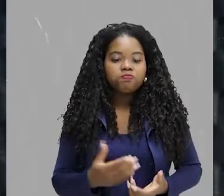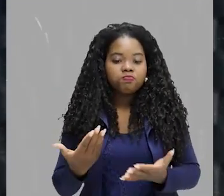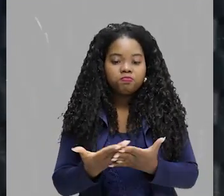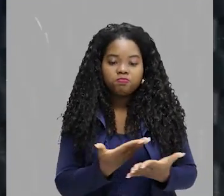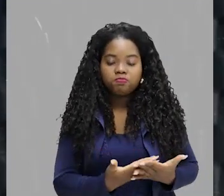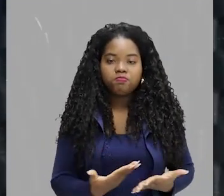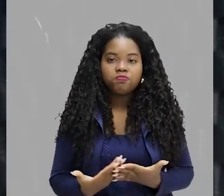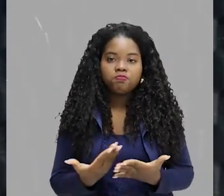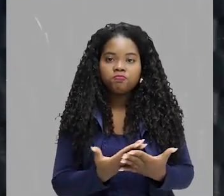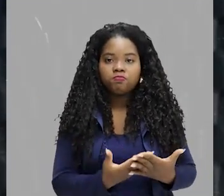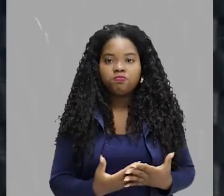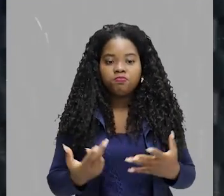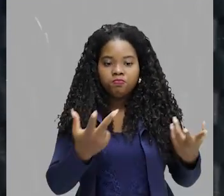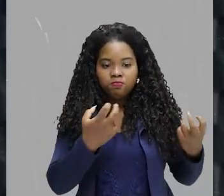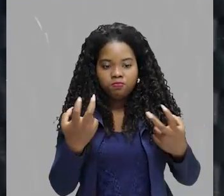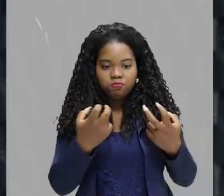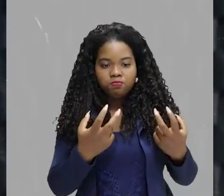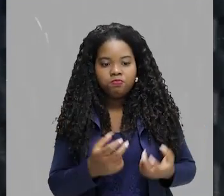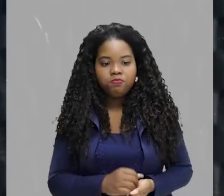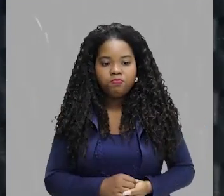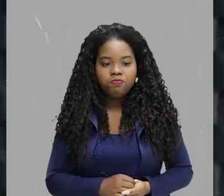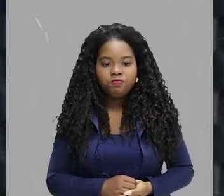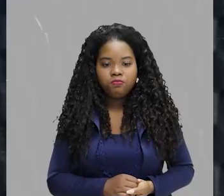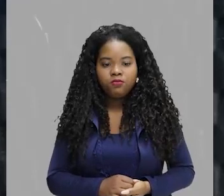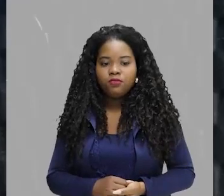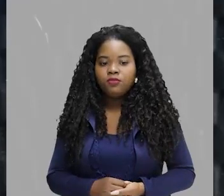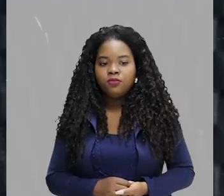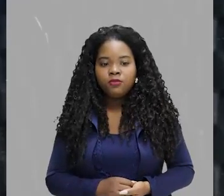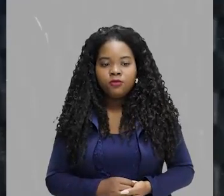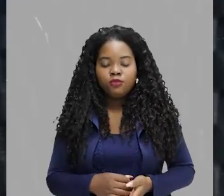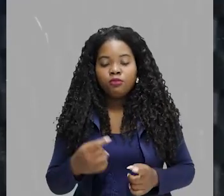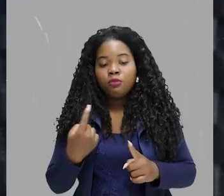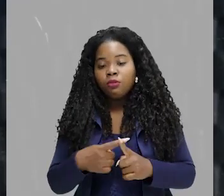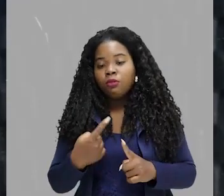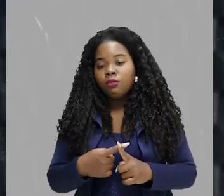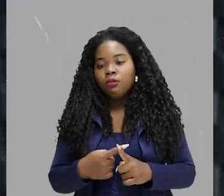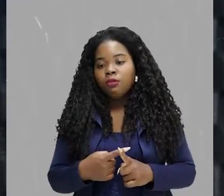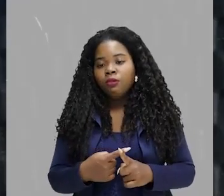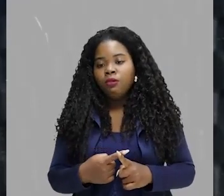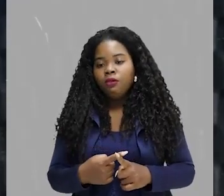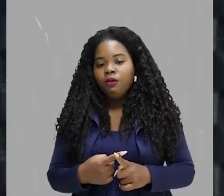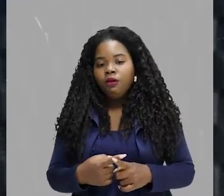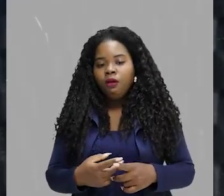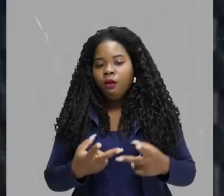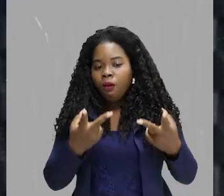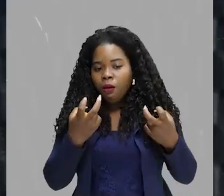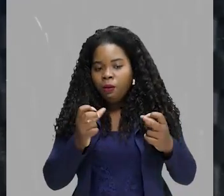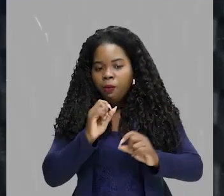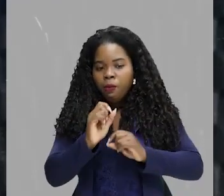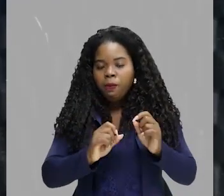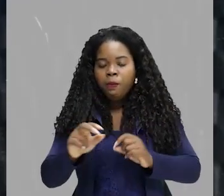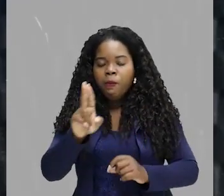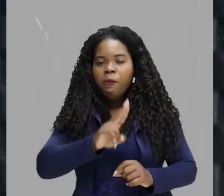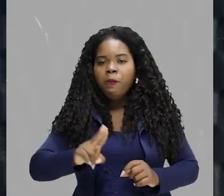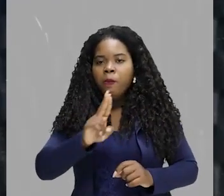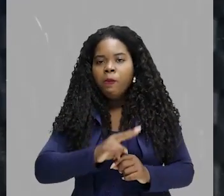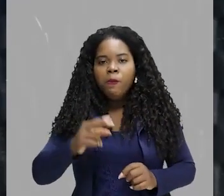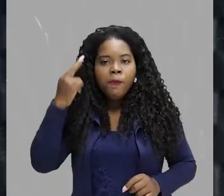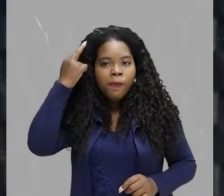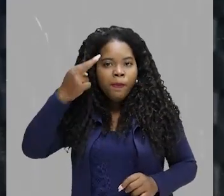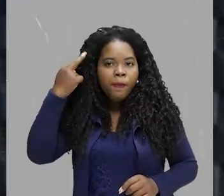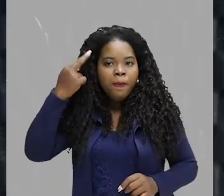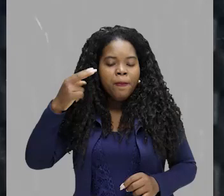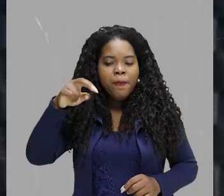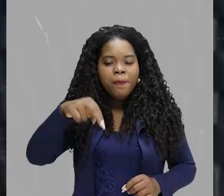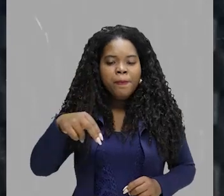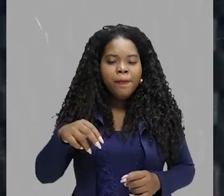estudos, da nossa visão de mundo. Porque vai defender um uso mais equilibrado, mais racional do que a